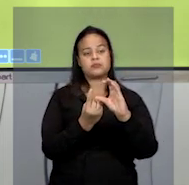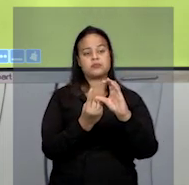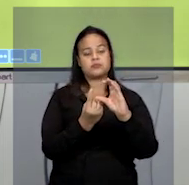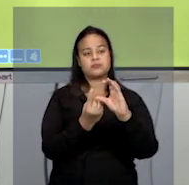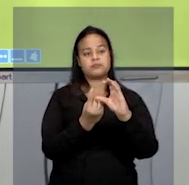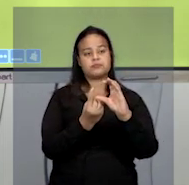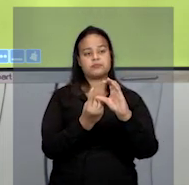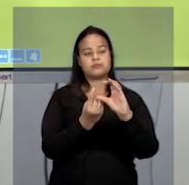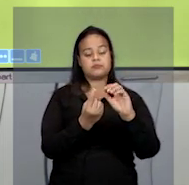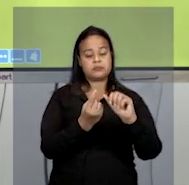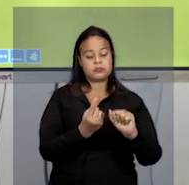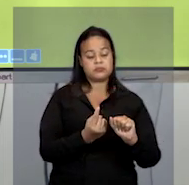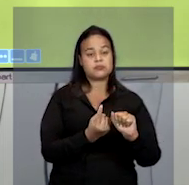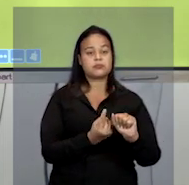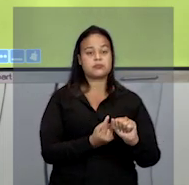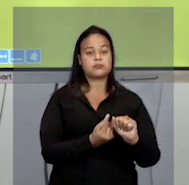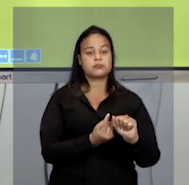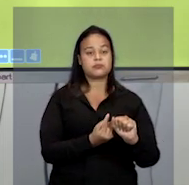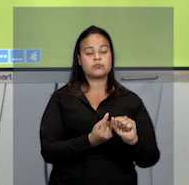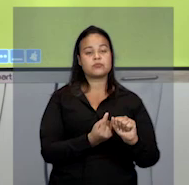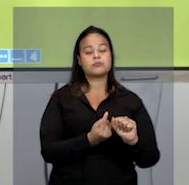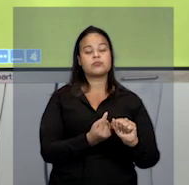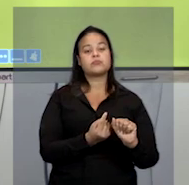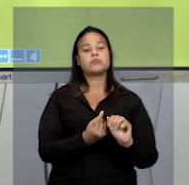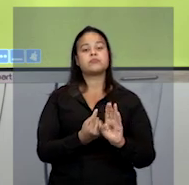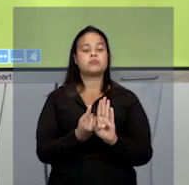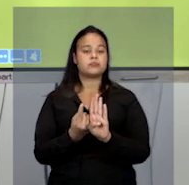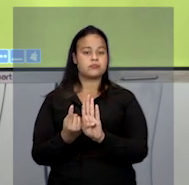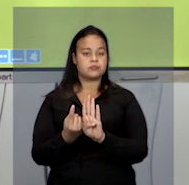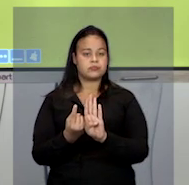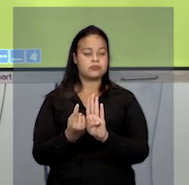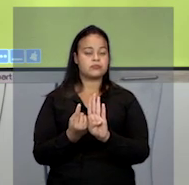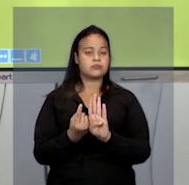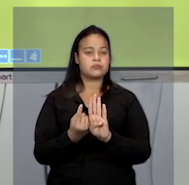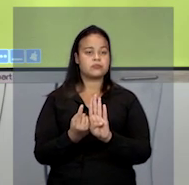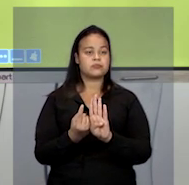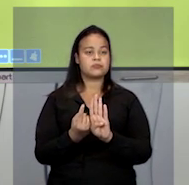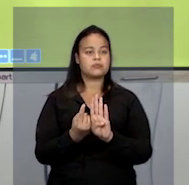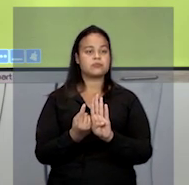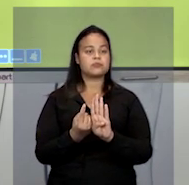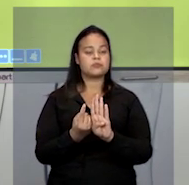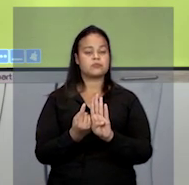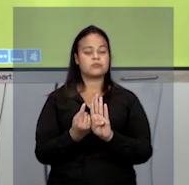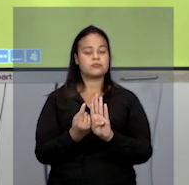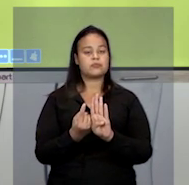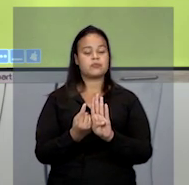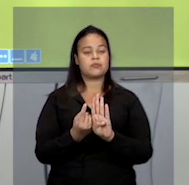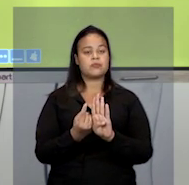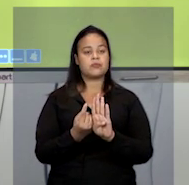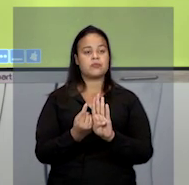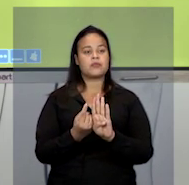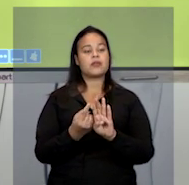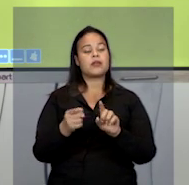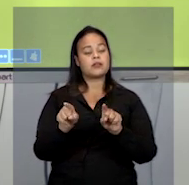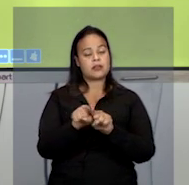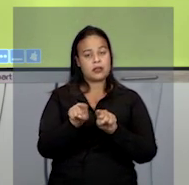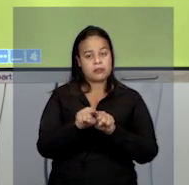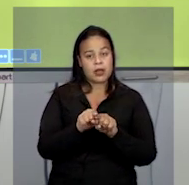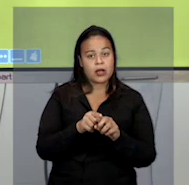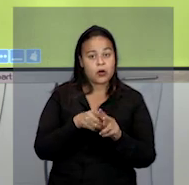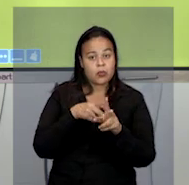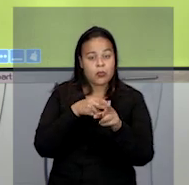sobre A1 ou AB1. AB1. Ou seja, essa sobre essa, assim está igual a